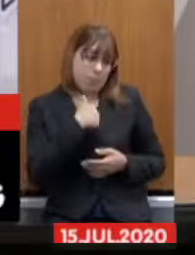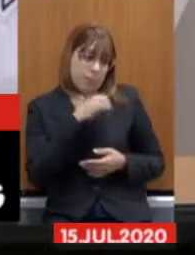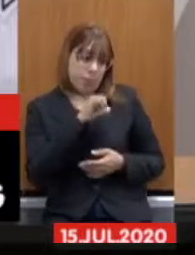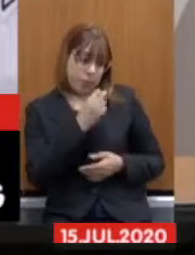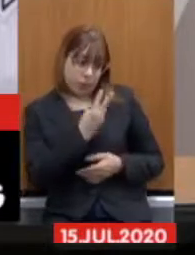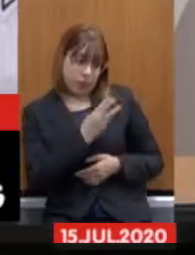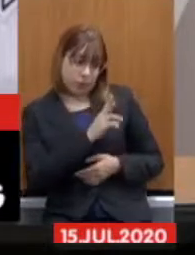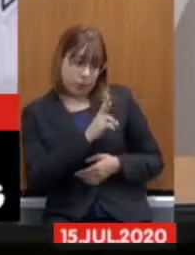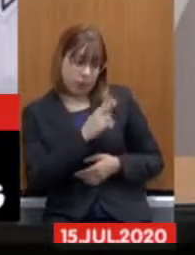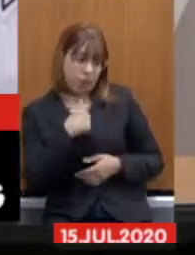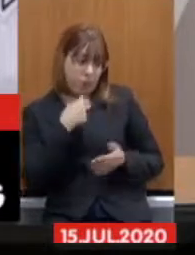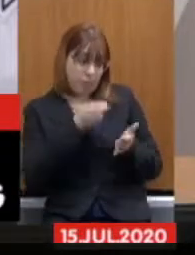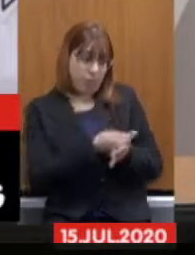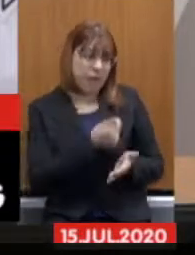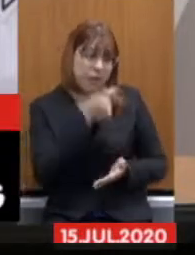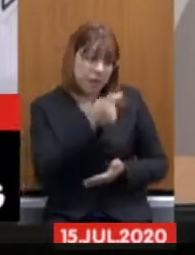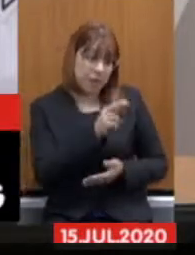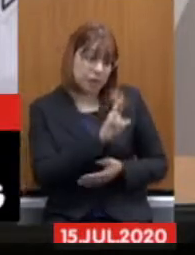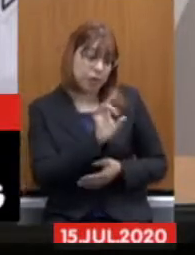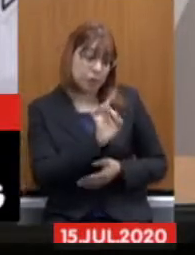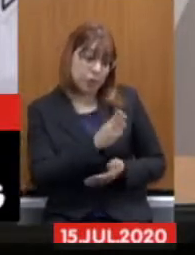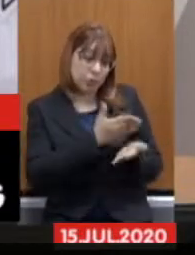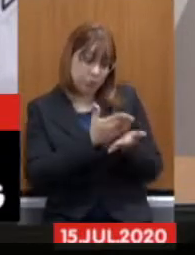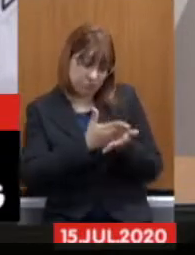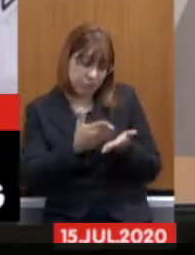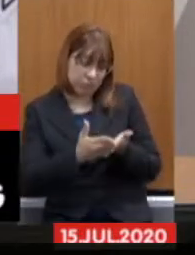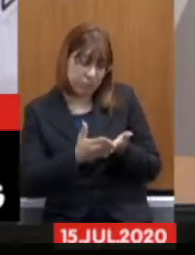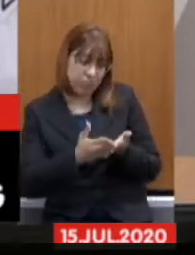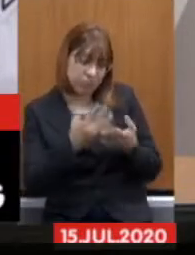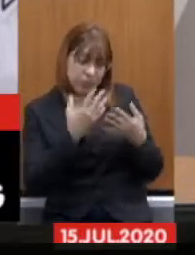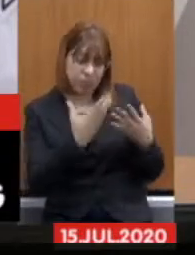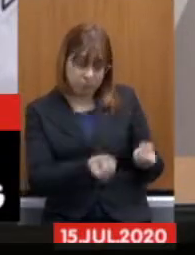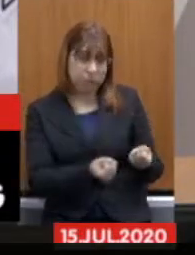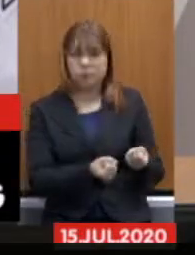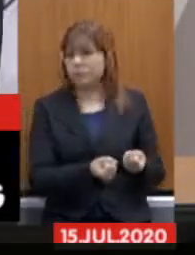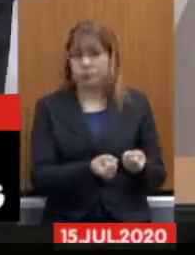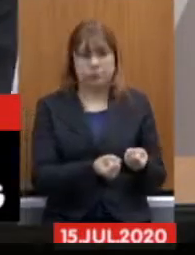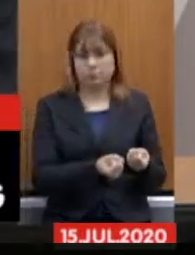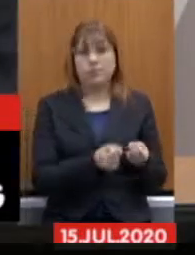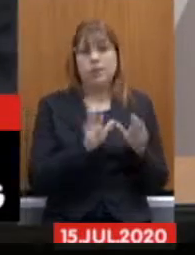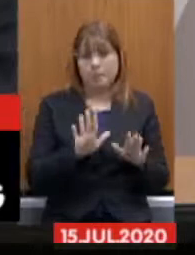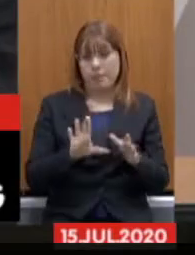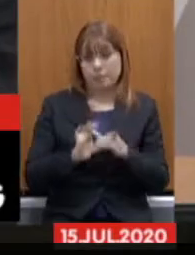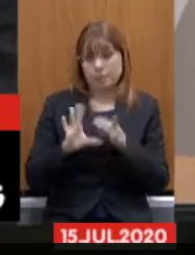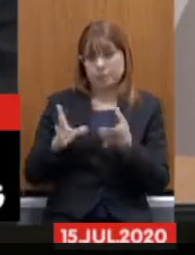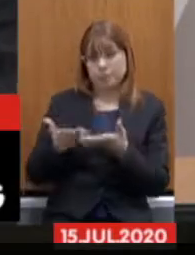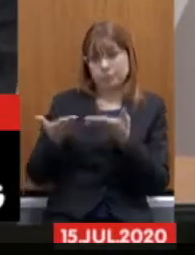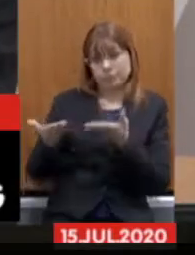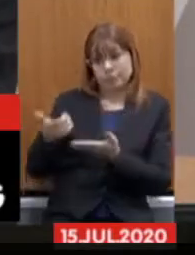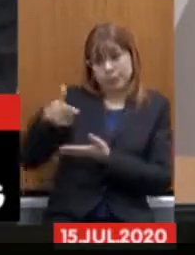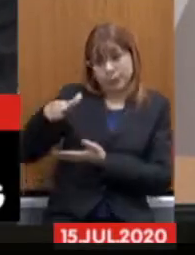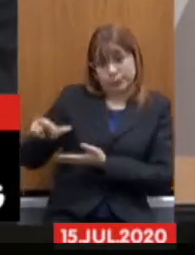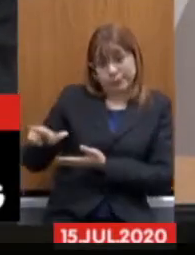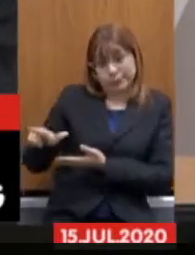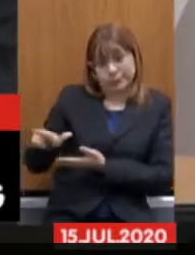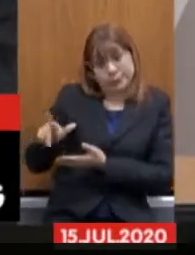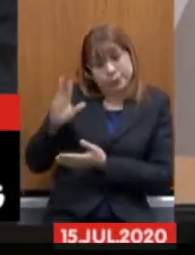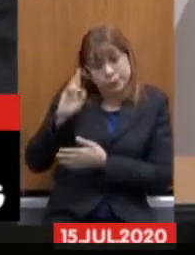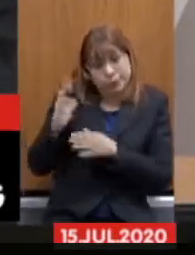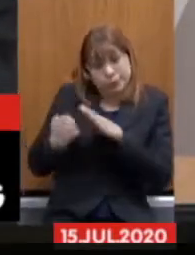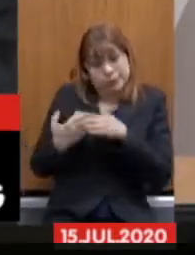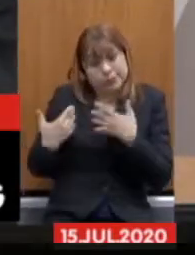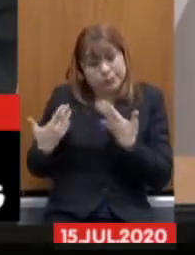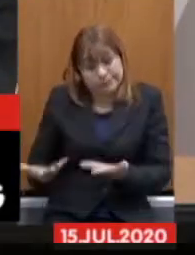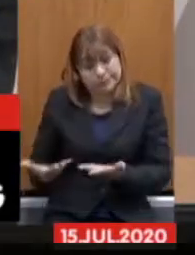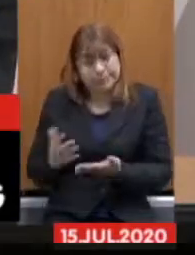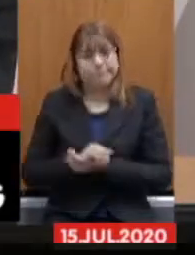2028 em parcelas iguais por mês pergunta se eles vão aceitar não vão né mas cortesia com chapéu alheio é outra coisa bom